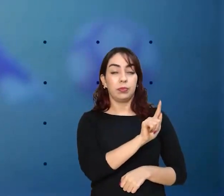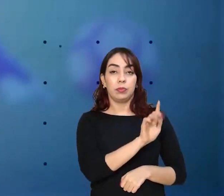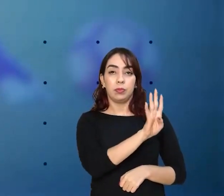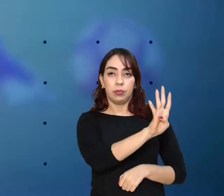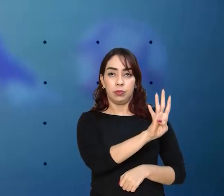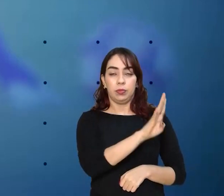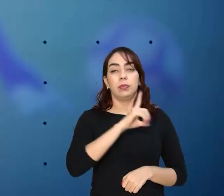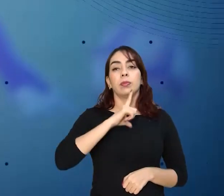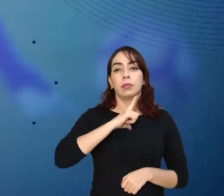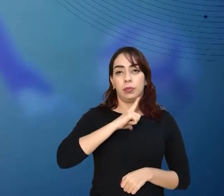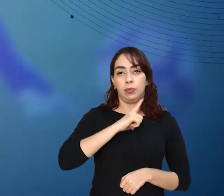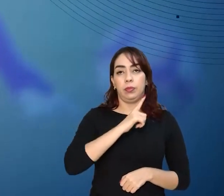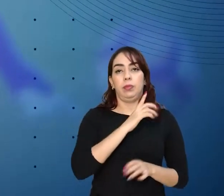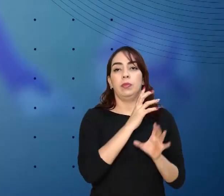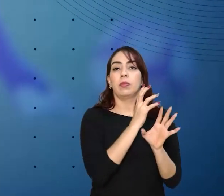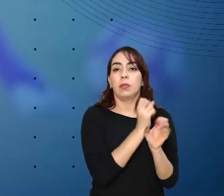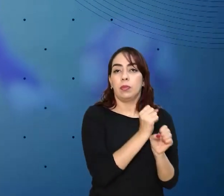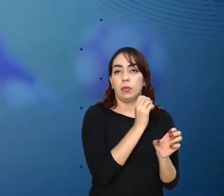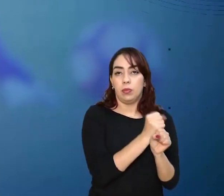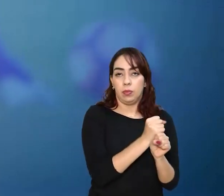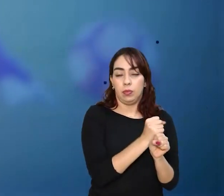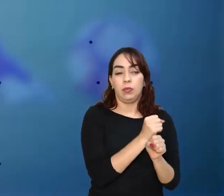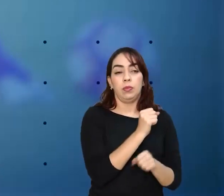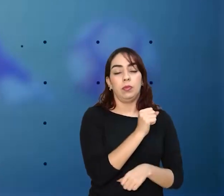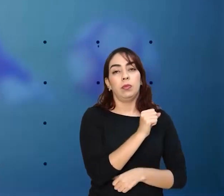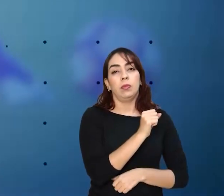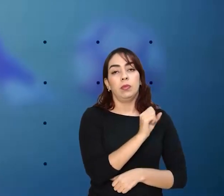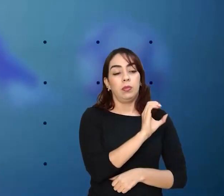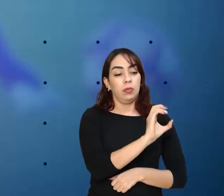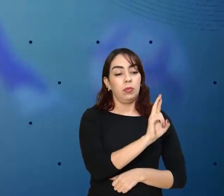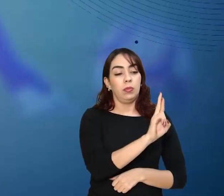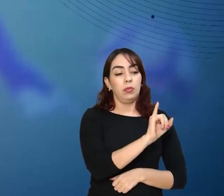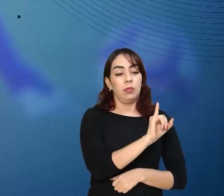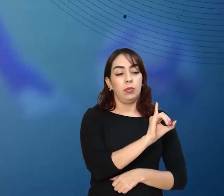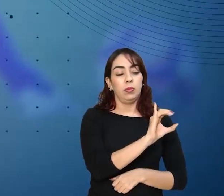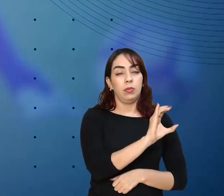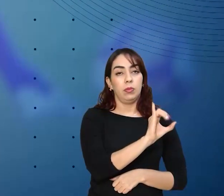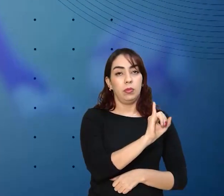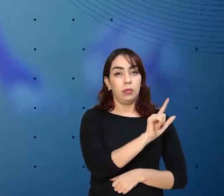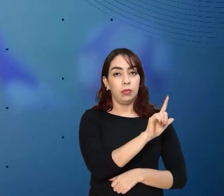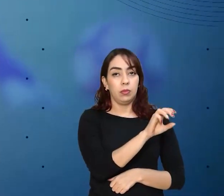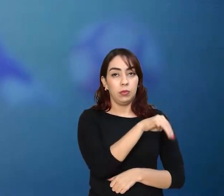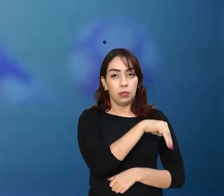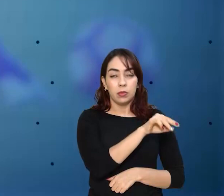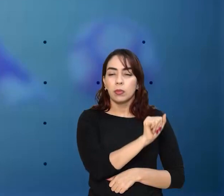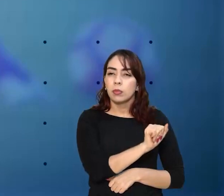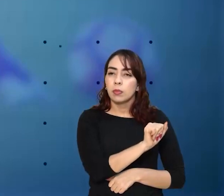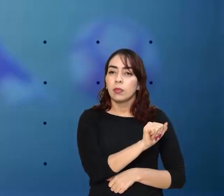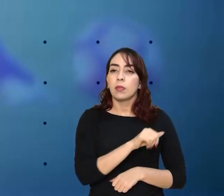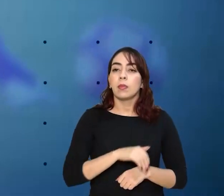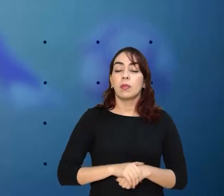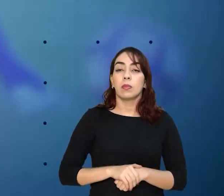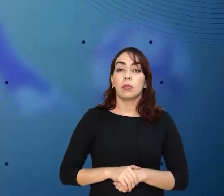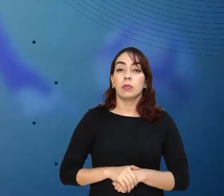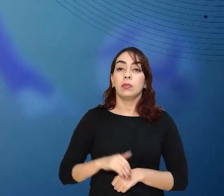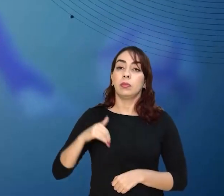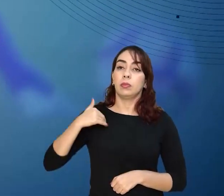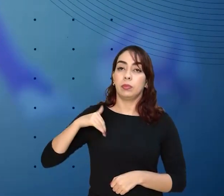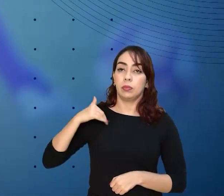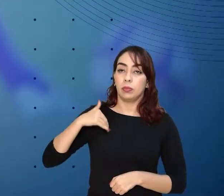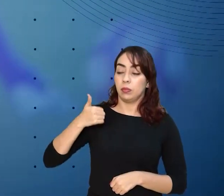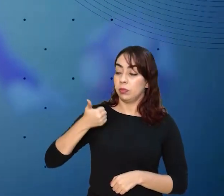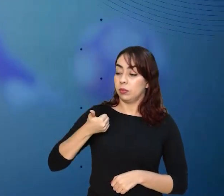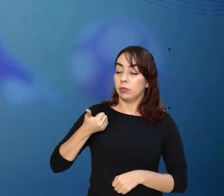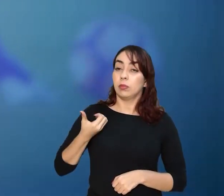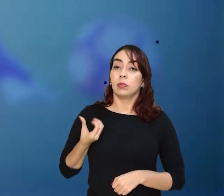e tem um saldo de 7 gols. É. O Ceará, que está lá na oitava posição, tem 16